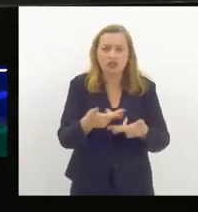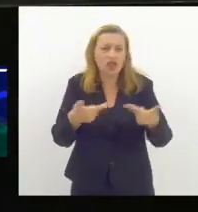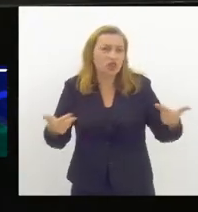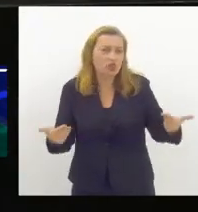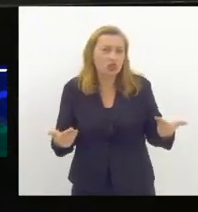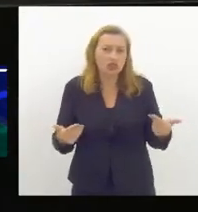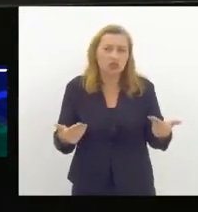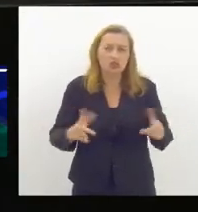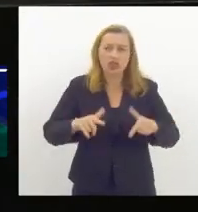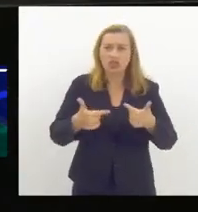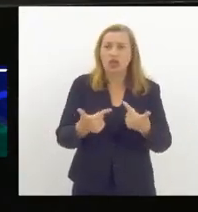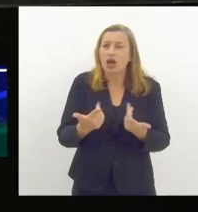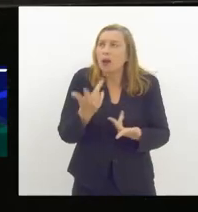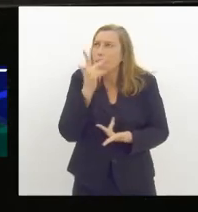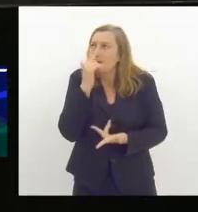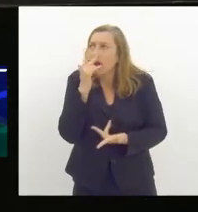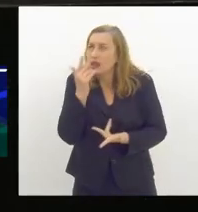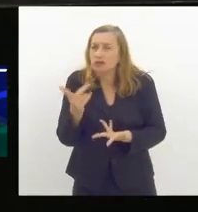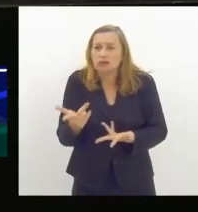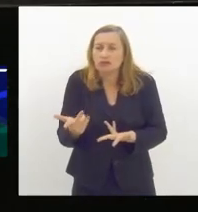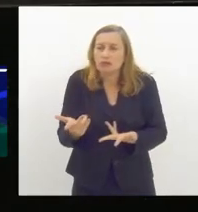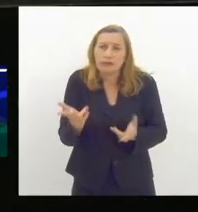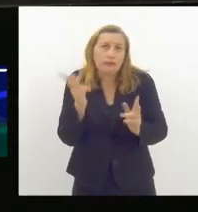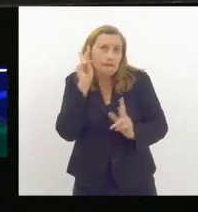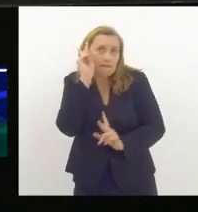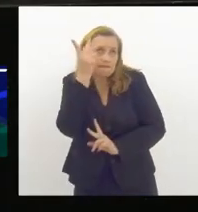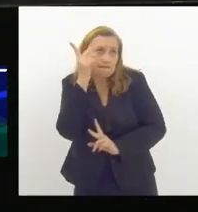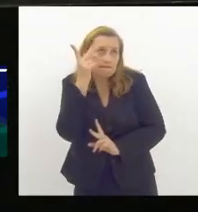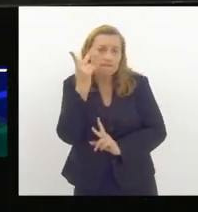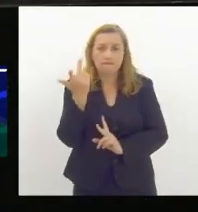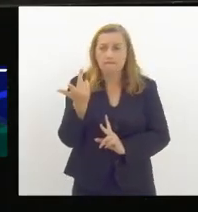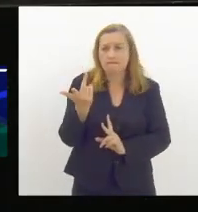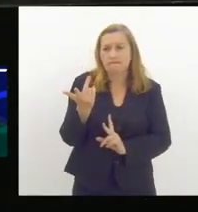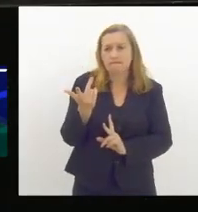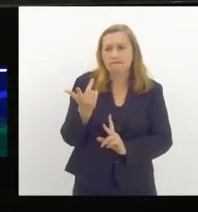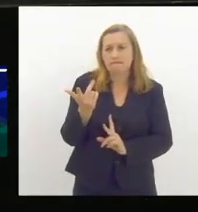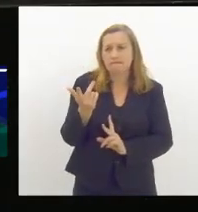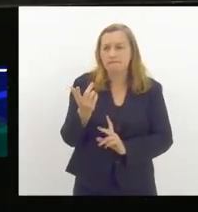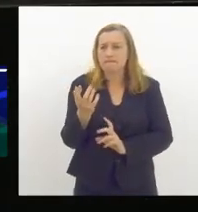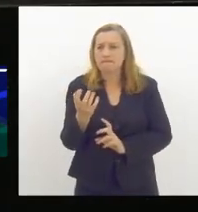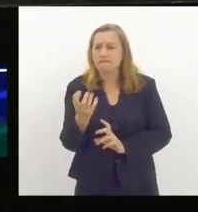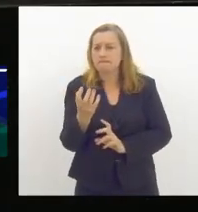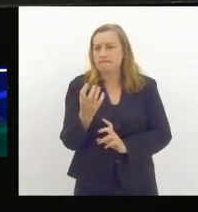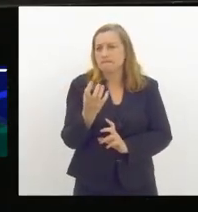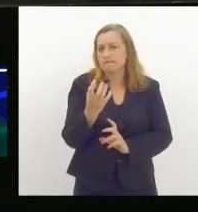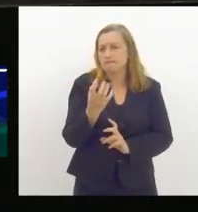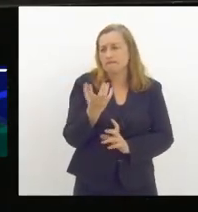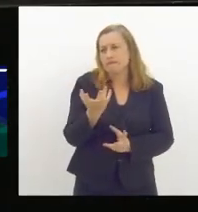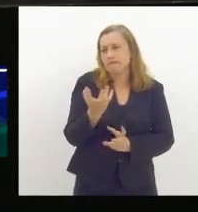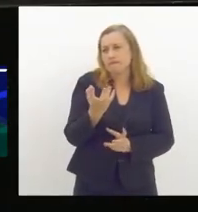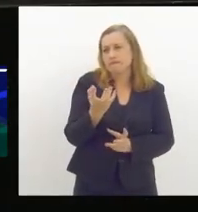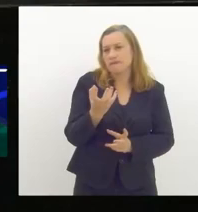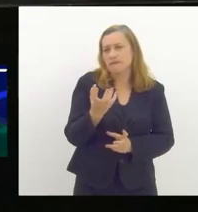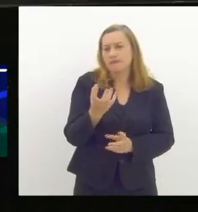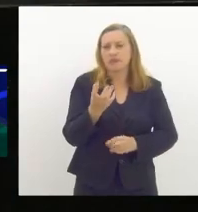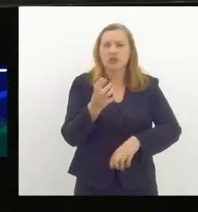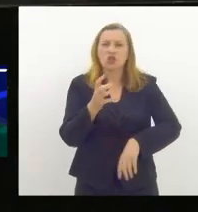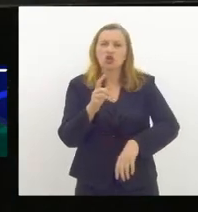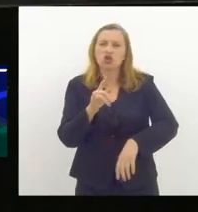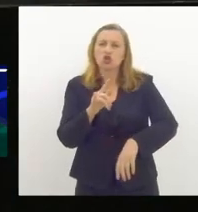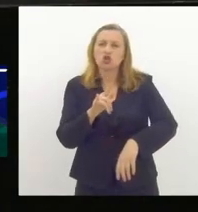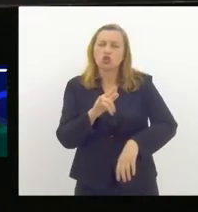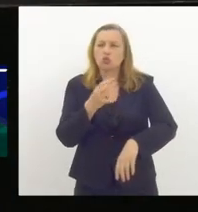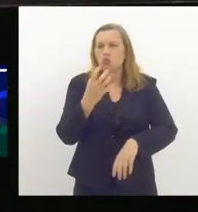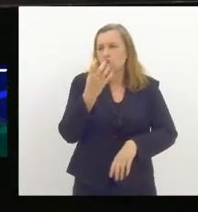e uma coisas parece até aquela aquela historinha do Davi Do cachorro né costuma-se fazer xixi no poste